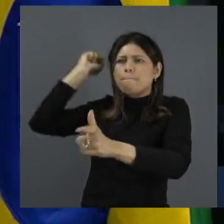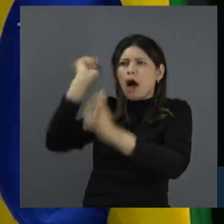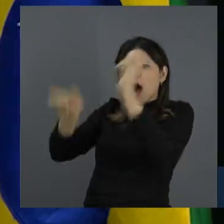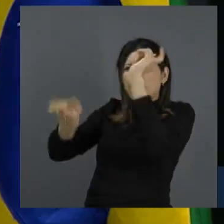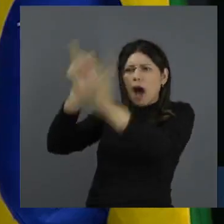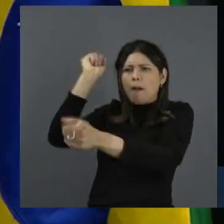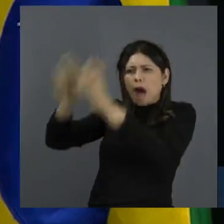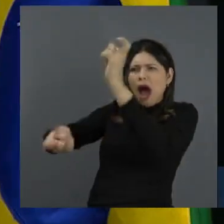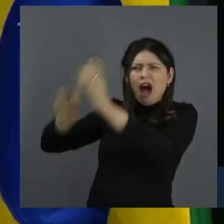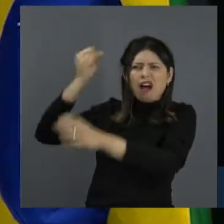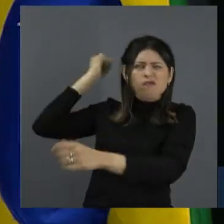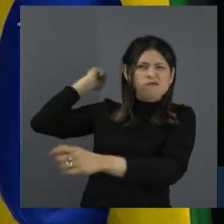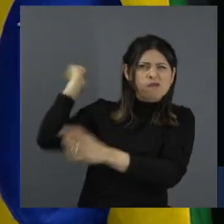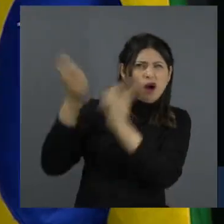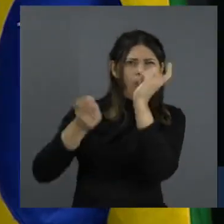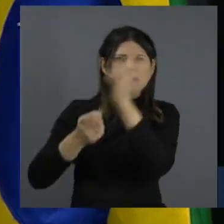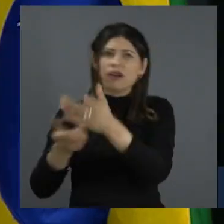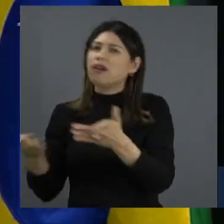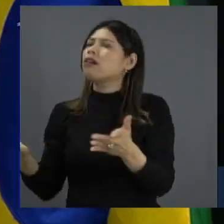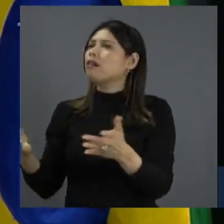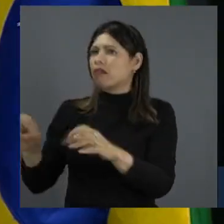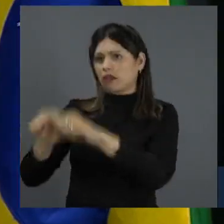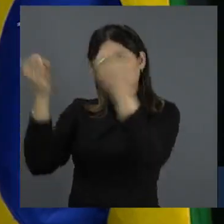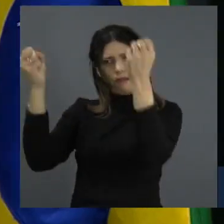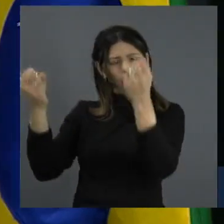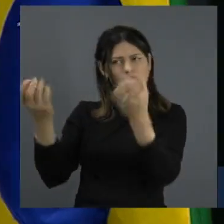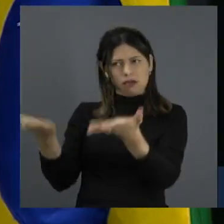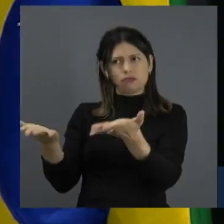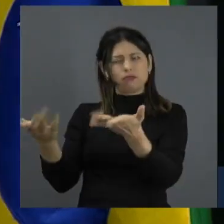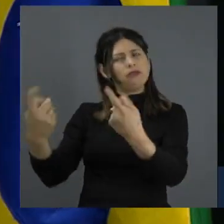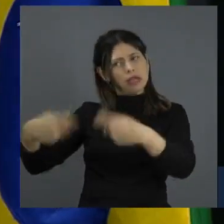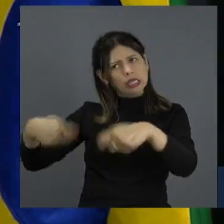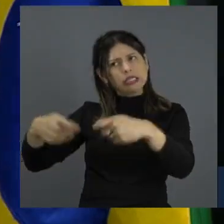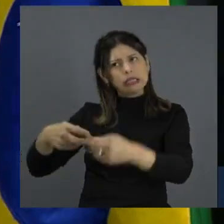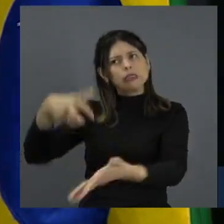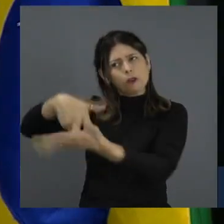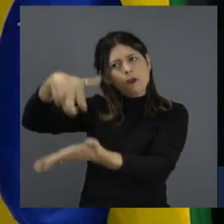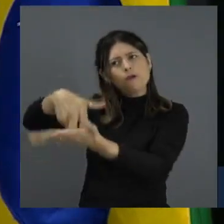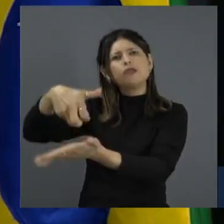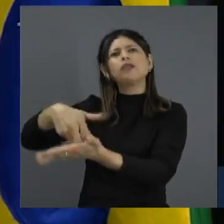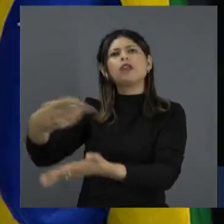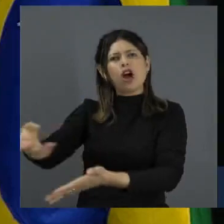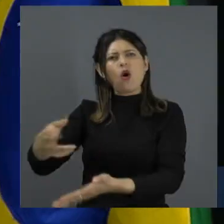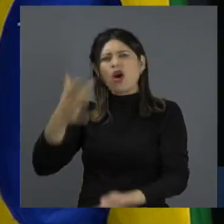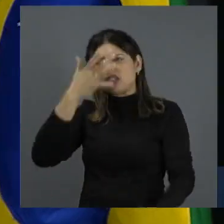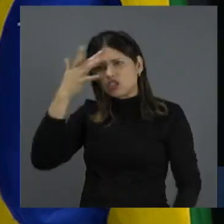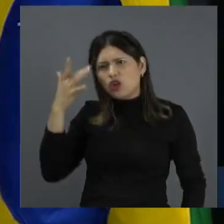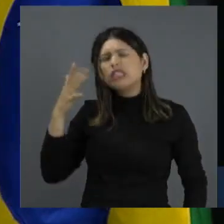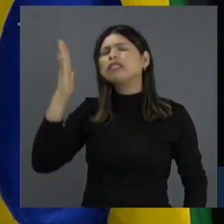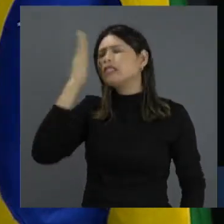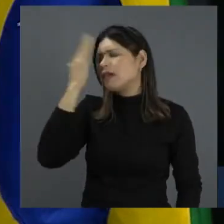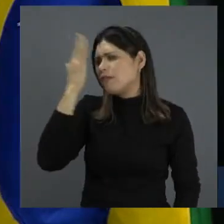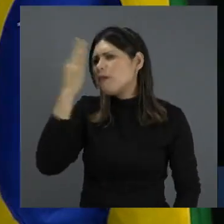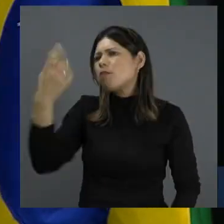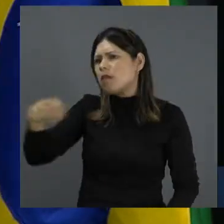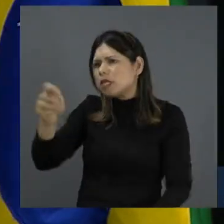claro. Devem pagar. Ninguém passa a mão na cabeça de quem errou.